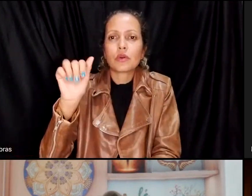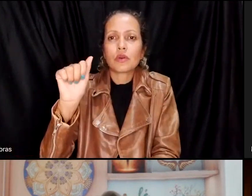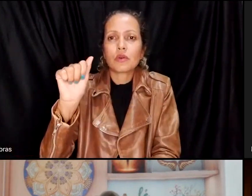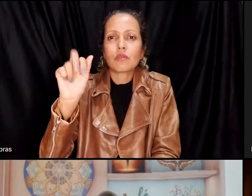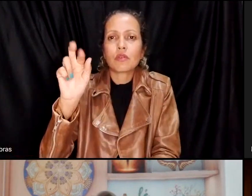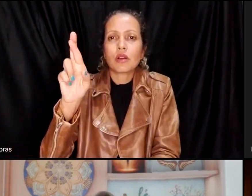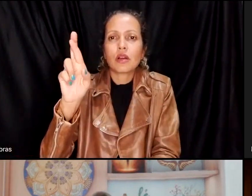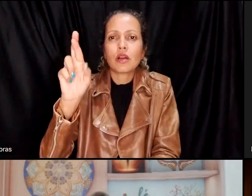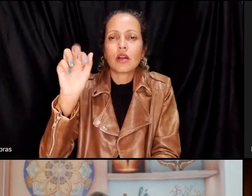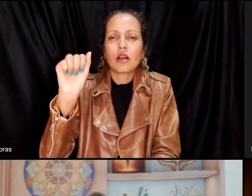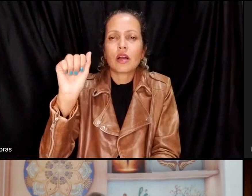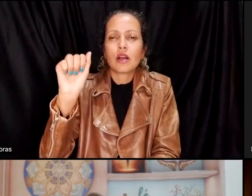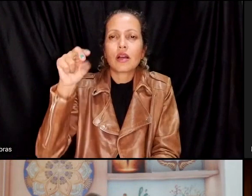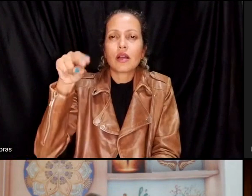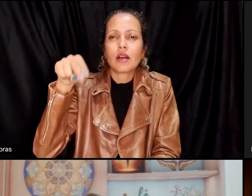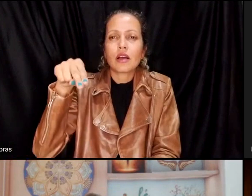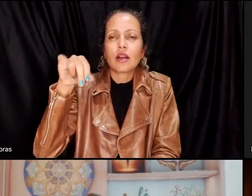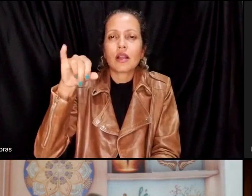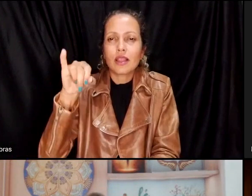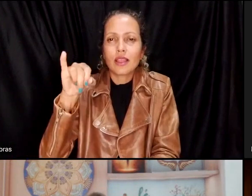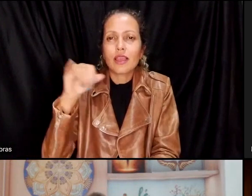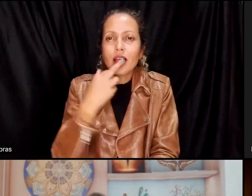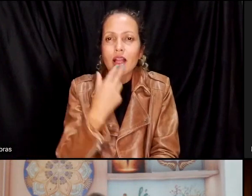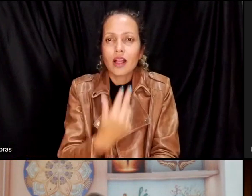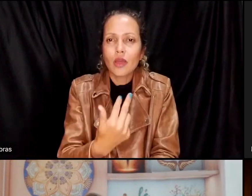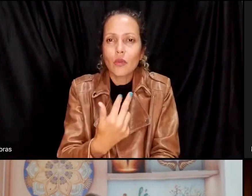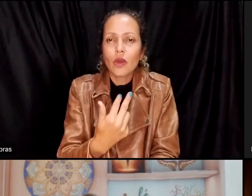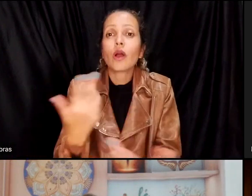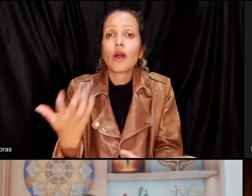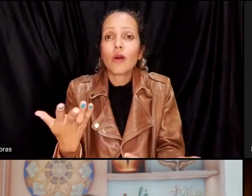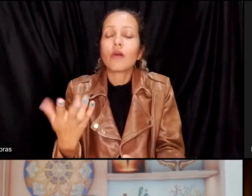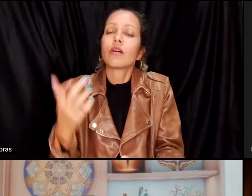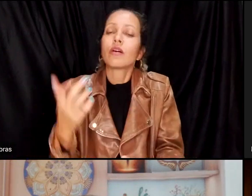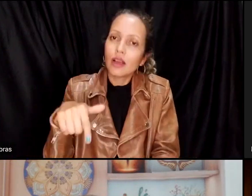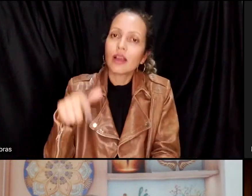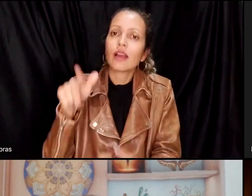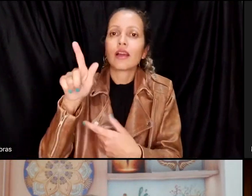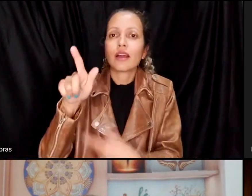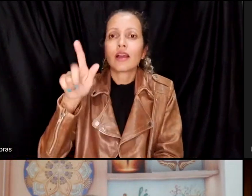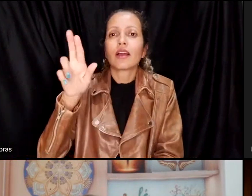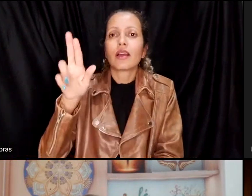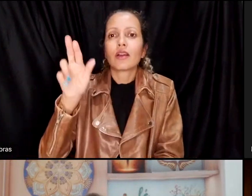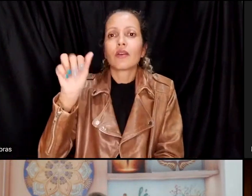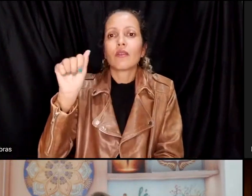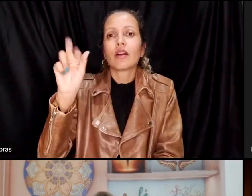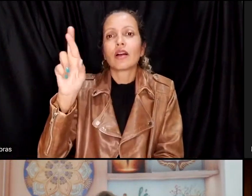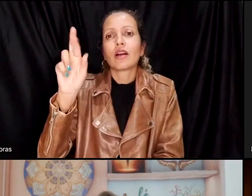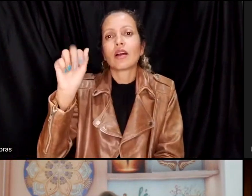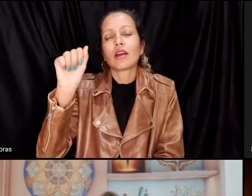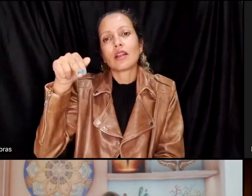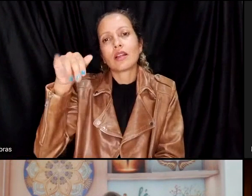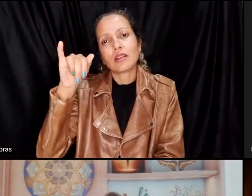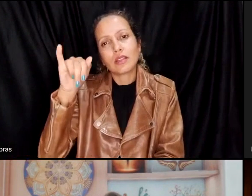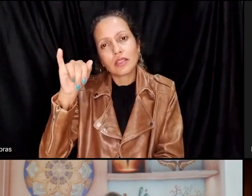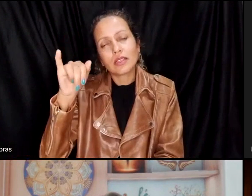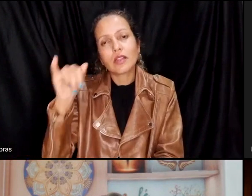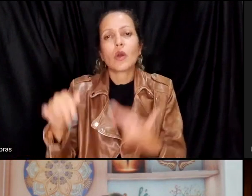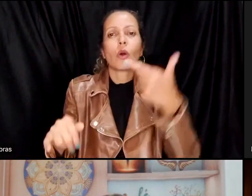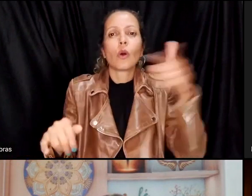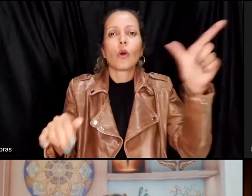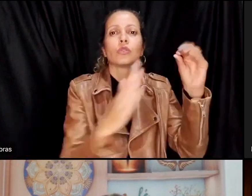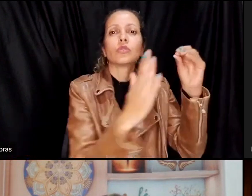que nasce dentro do povo Tapajós, ela vai aprender que língua? Tapajós. Sim. E aí, a criança